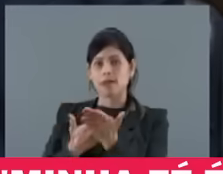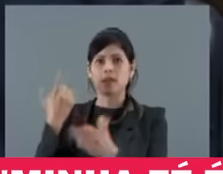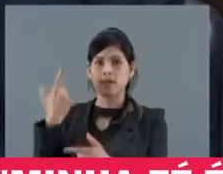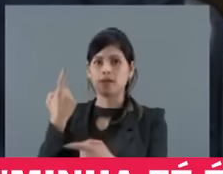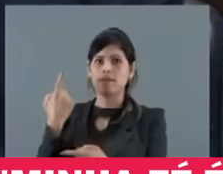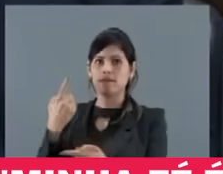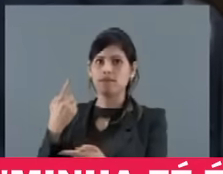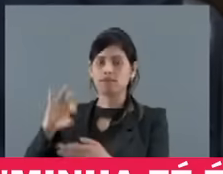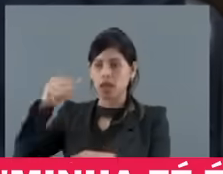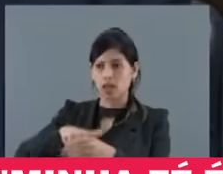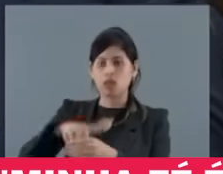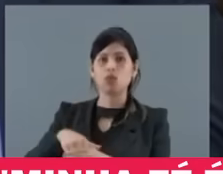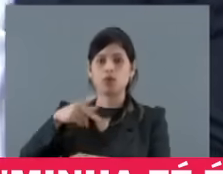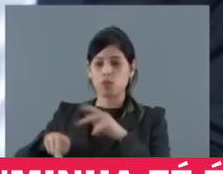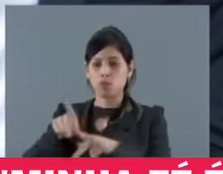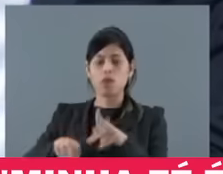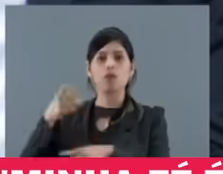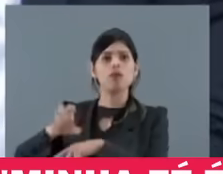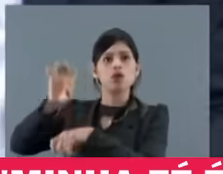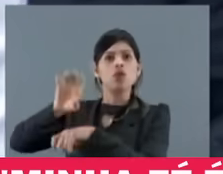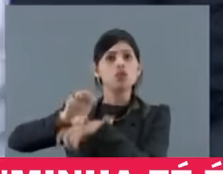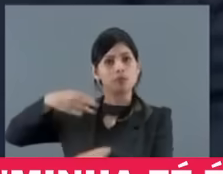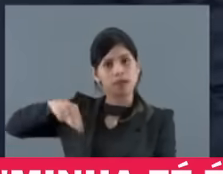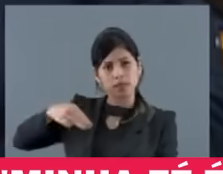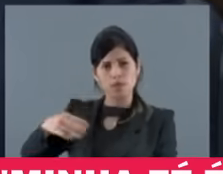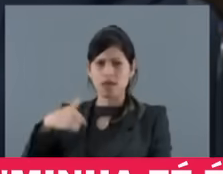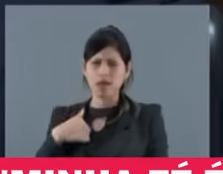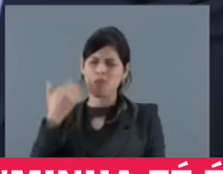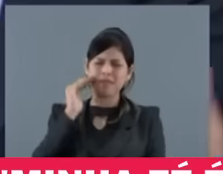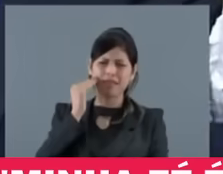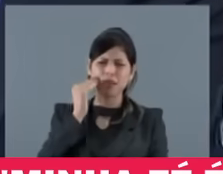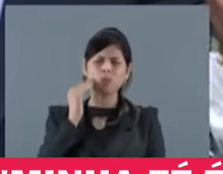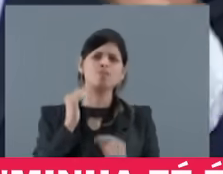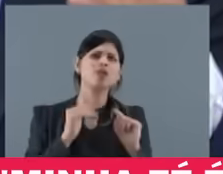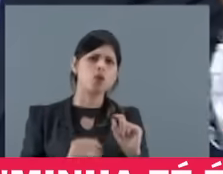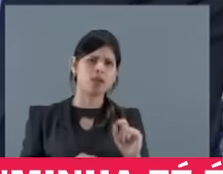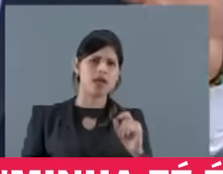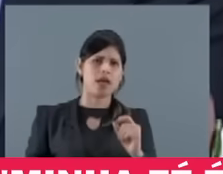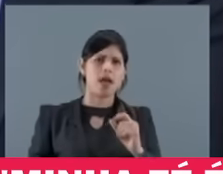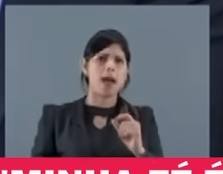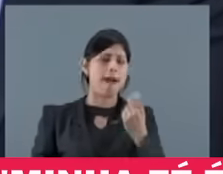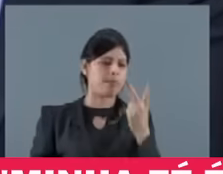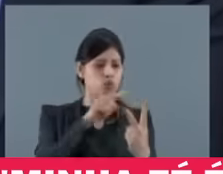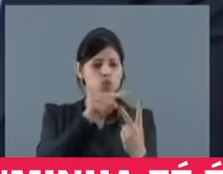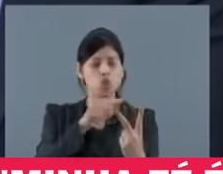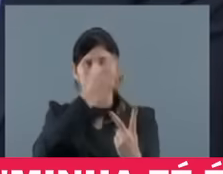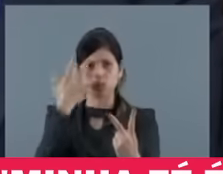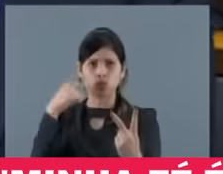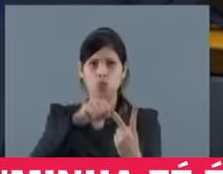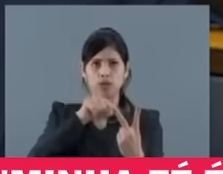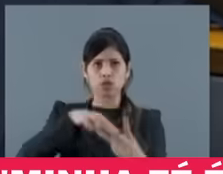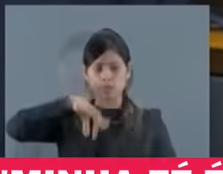Eu entendo o senador Isalci quando coloca que parece existir duas pessoas aqui vestindo a personalidade do